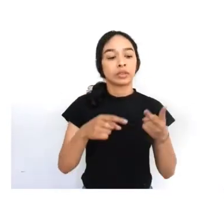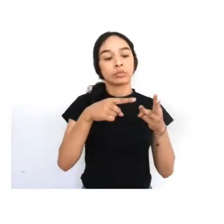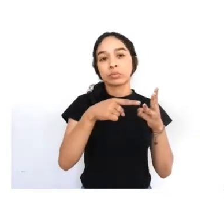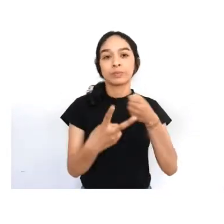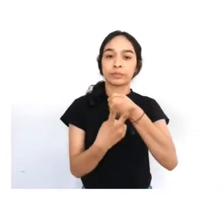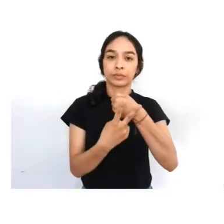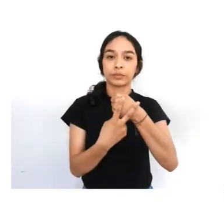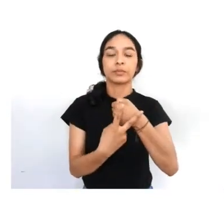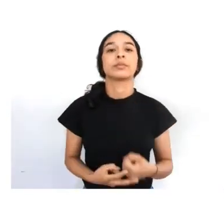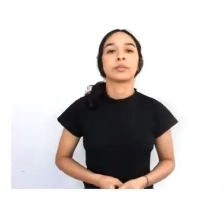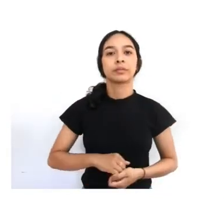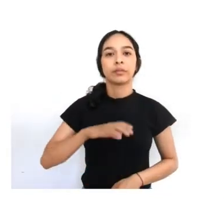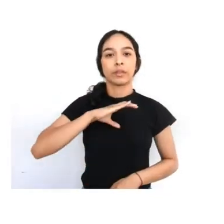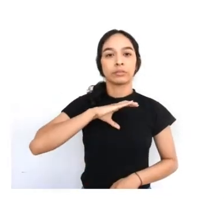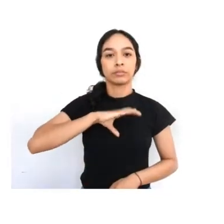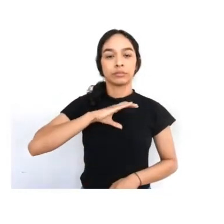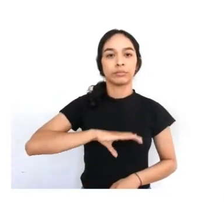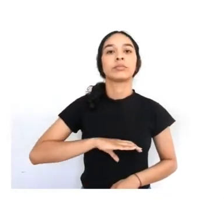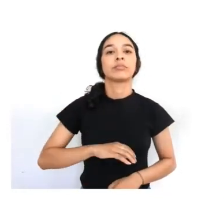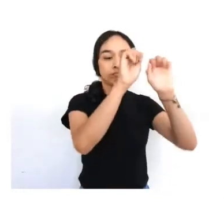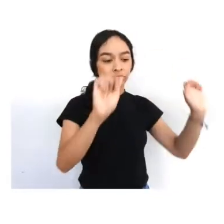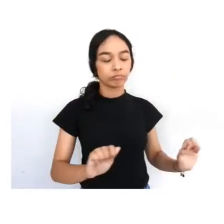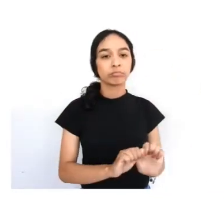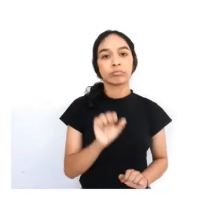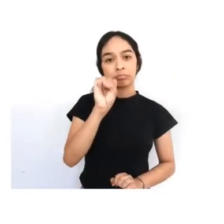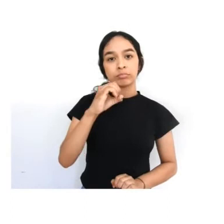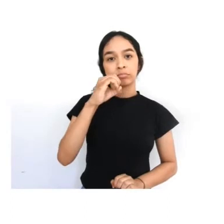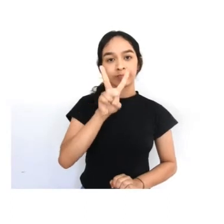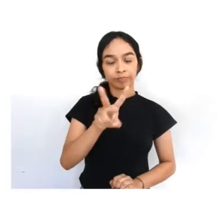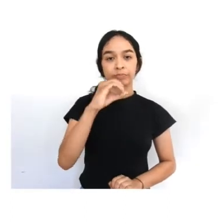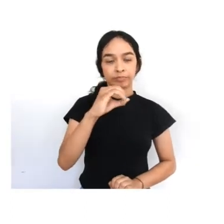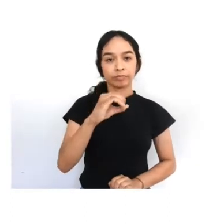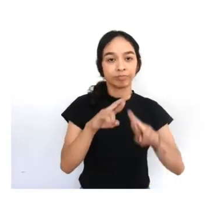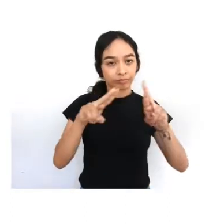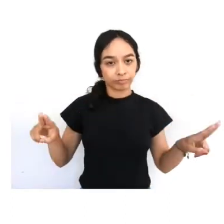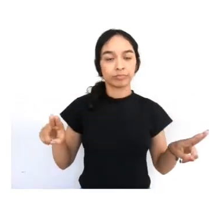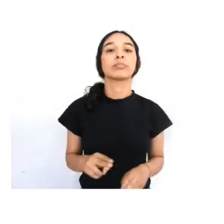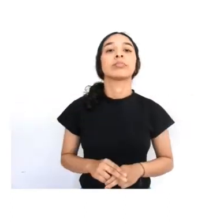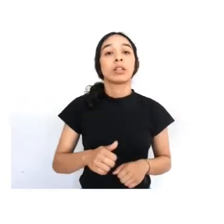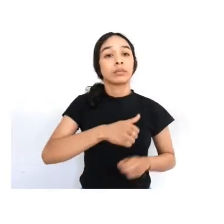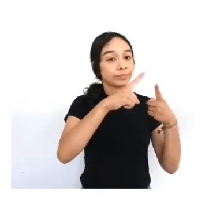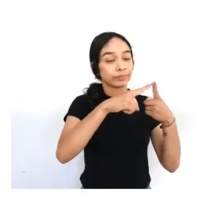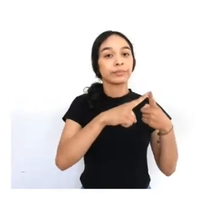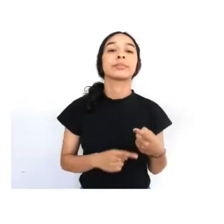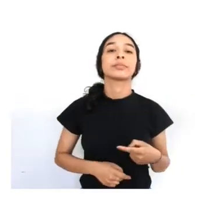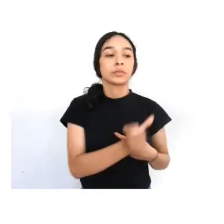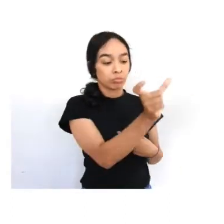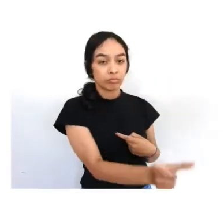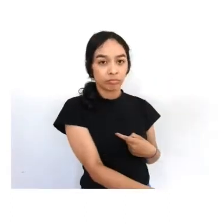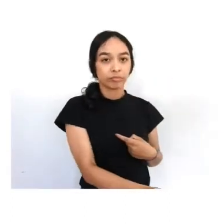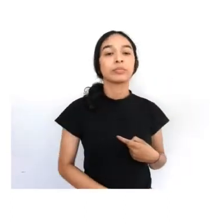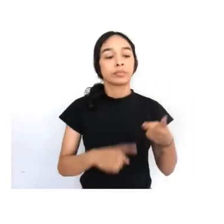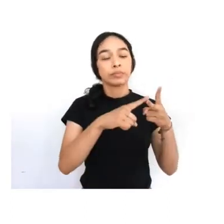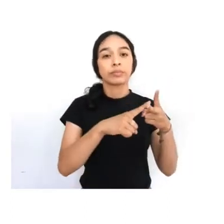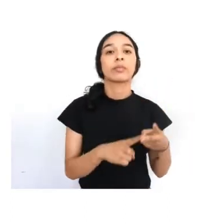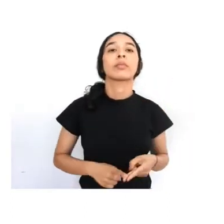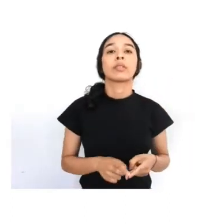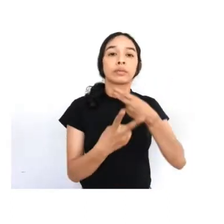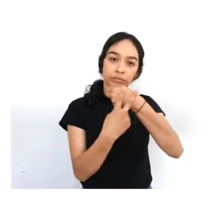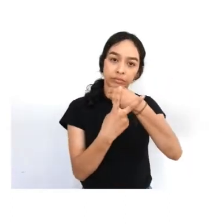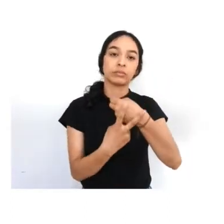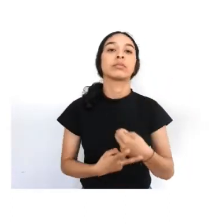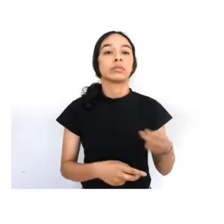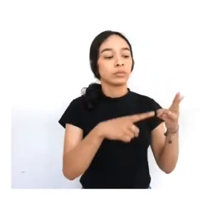verbo. No português, o sistema é SVO, ou seja, primeiro encontramos o sujeito, depois o verbo e por